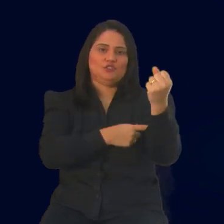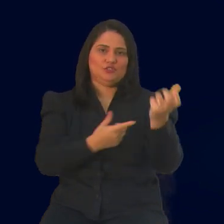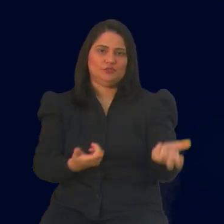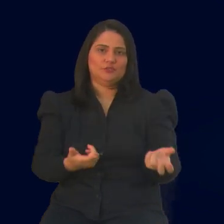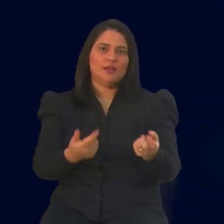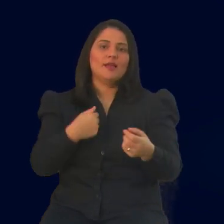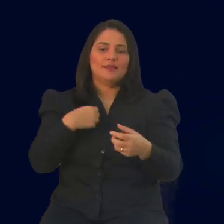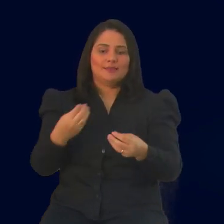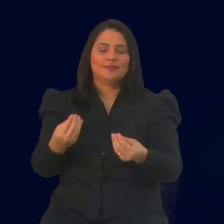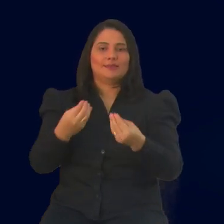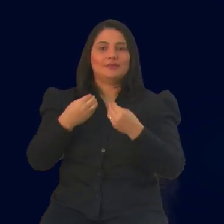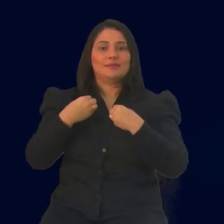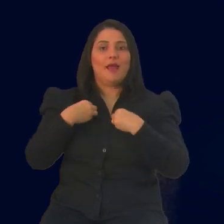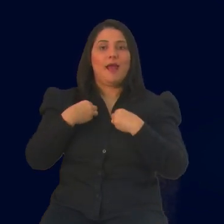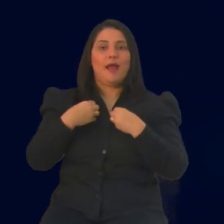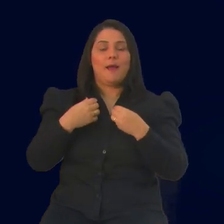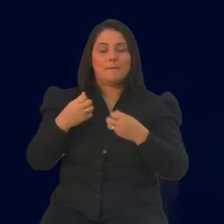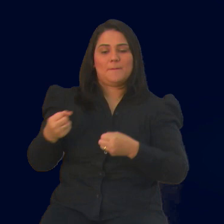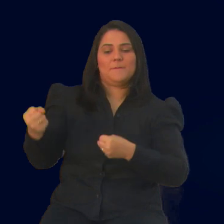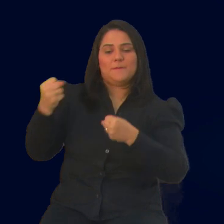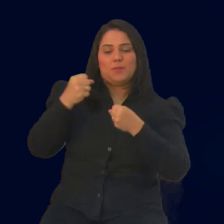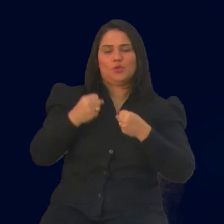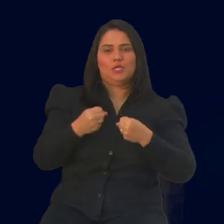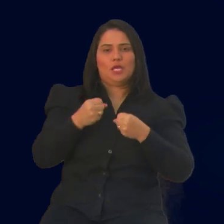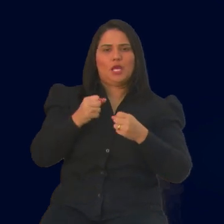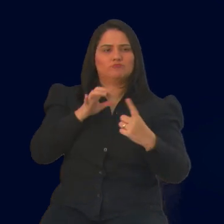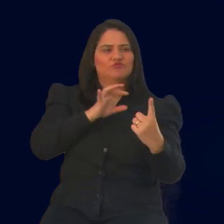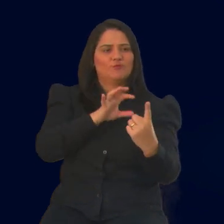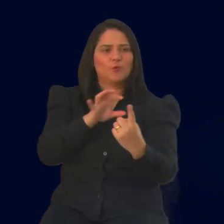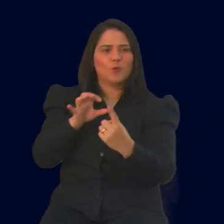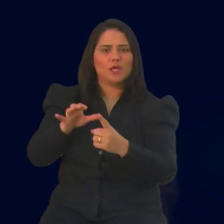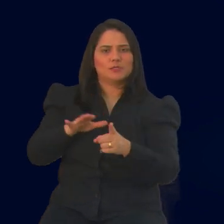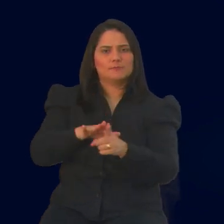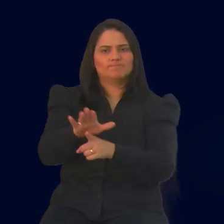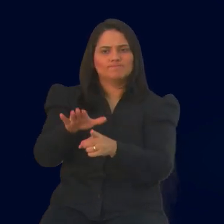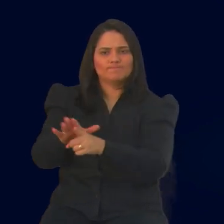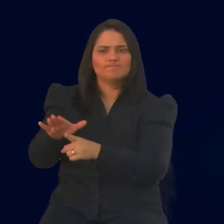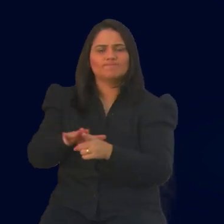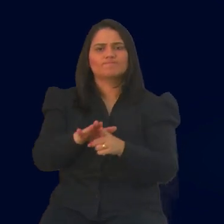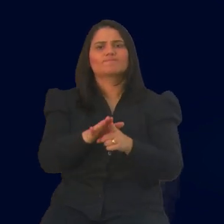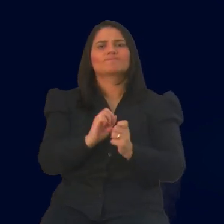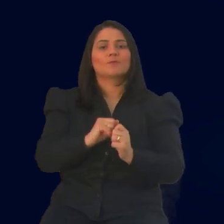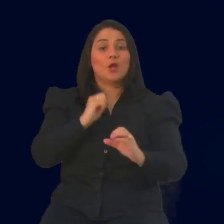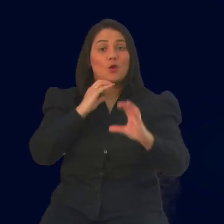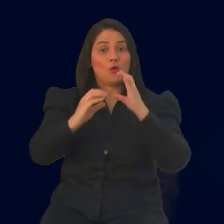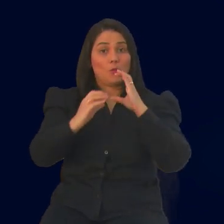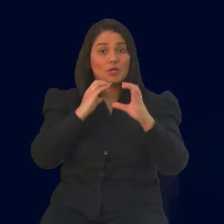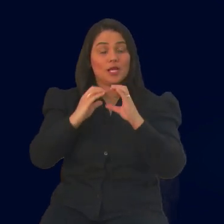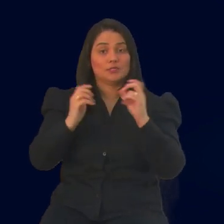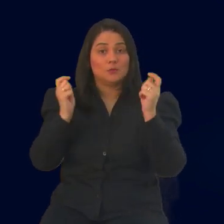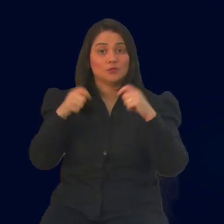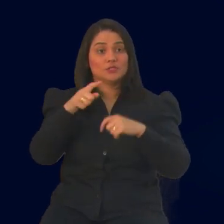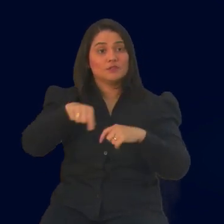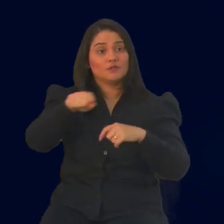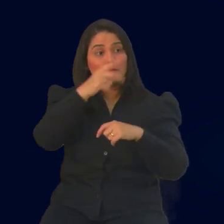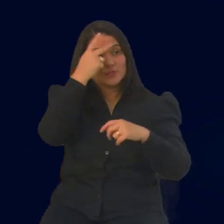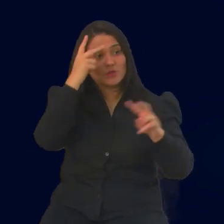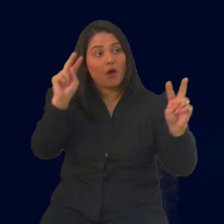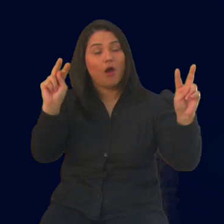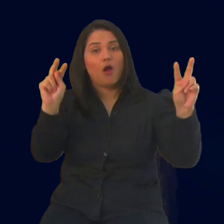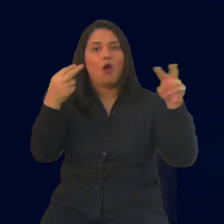nosso poder de persuasão, que a comunicação faz com que as pessoas nos escutem mais. A